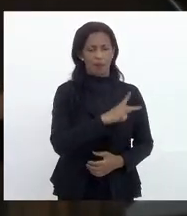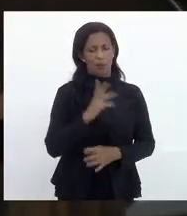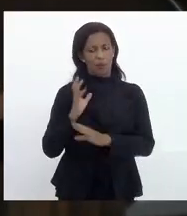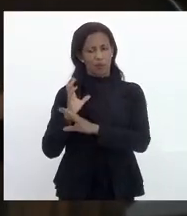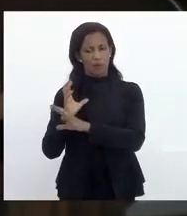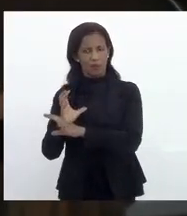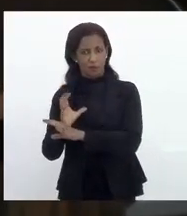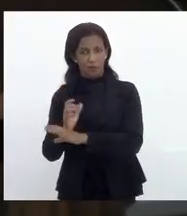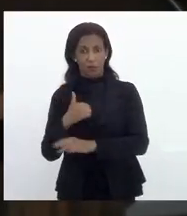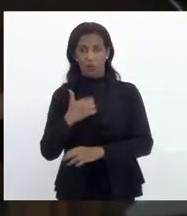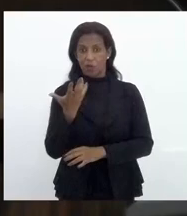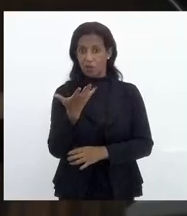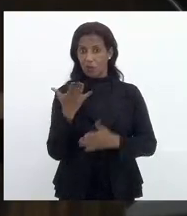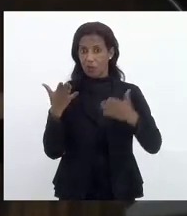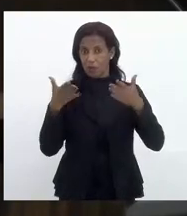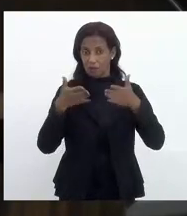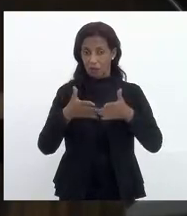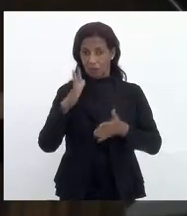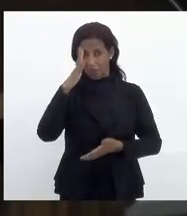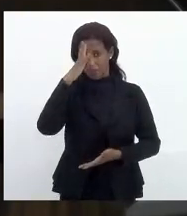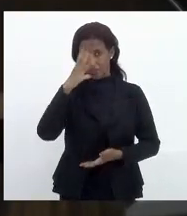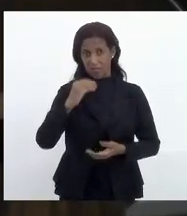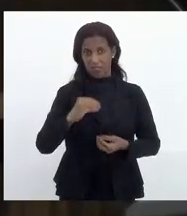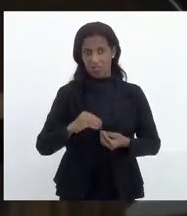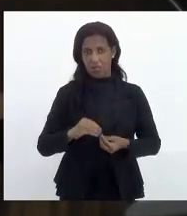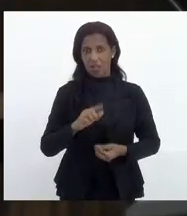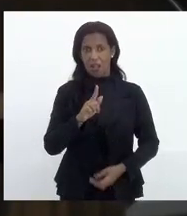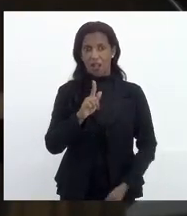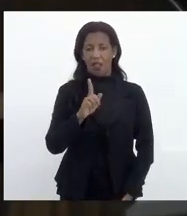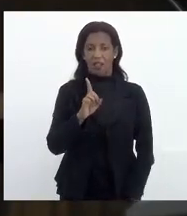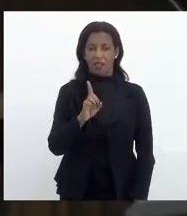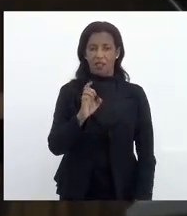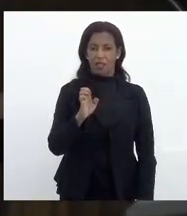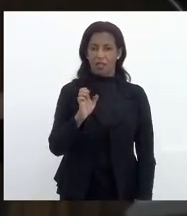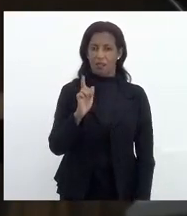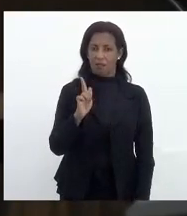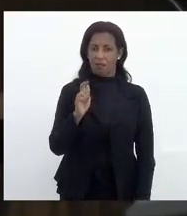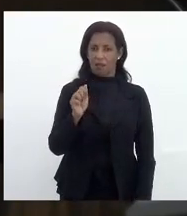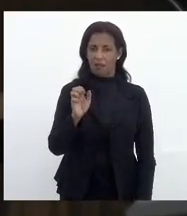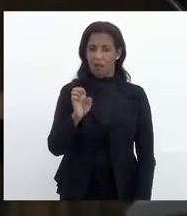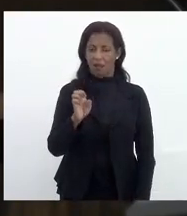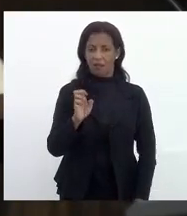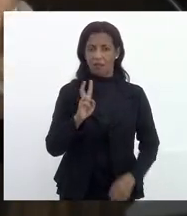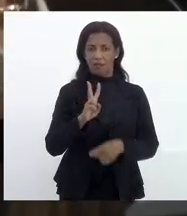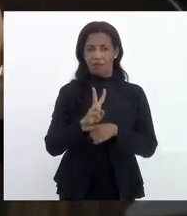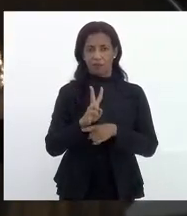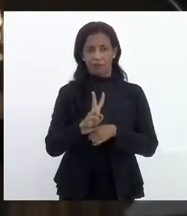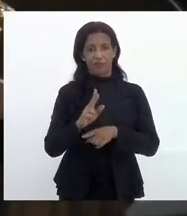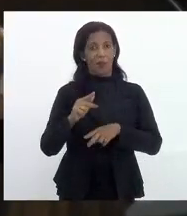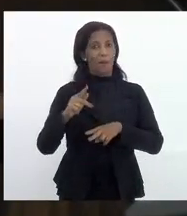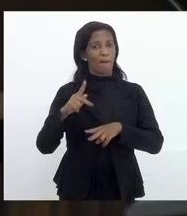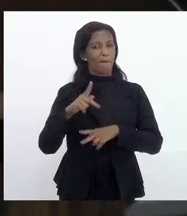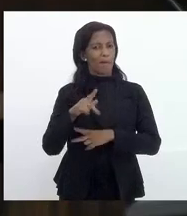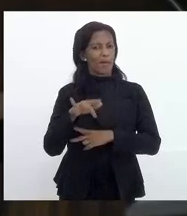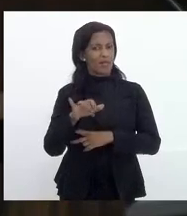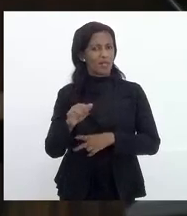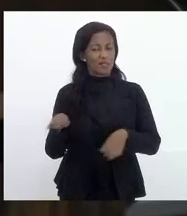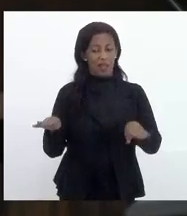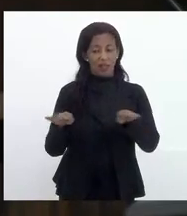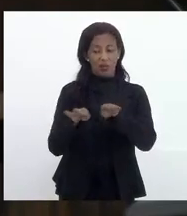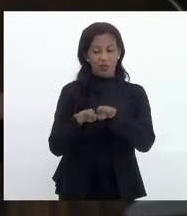civil e eu quero trazer para esse entendimento de gaze e assistência penitenciária tenho mesma atuação